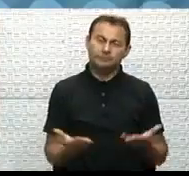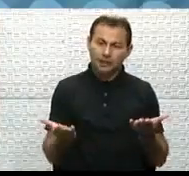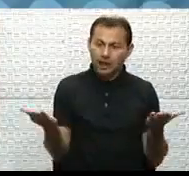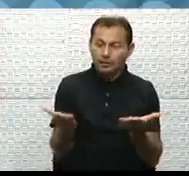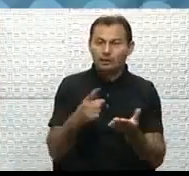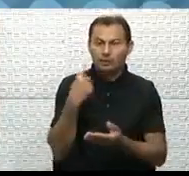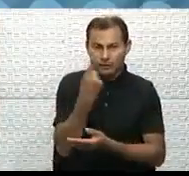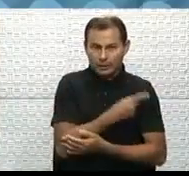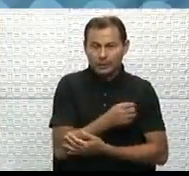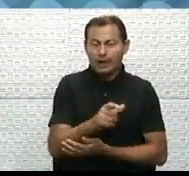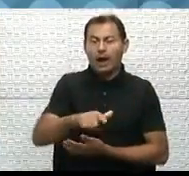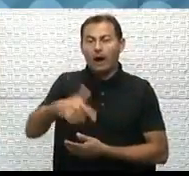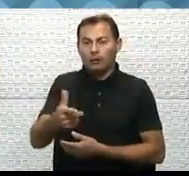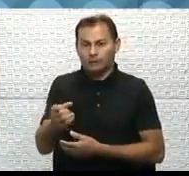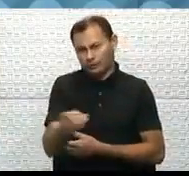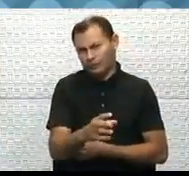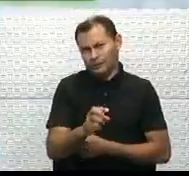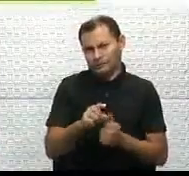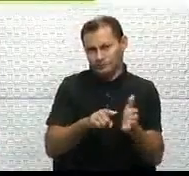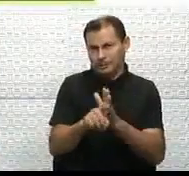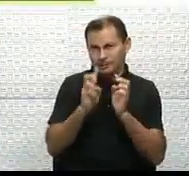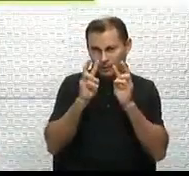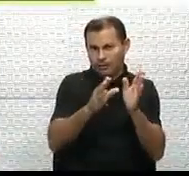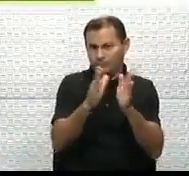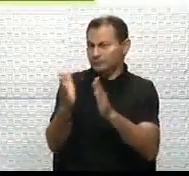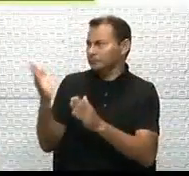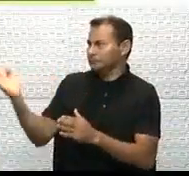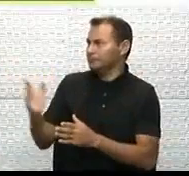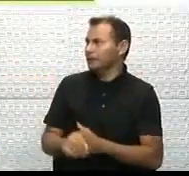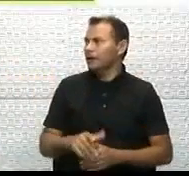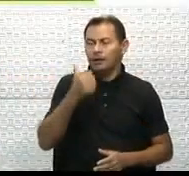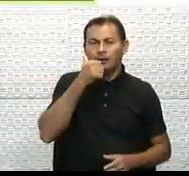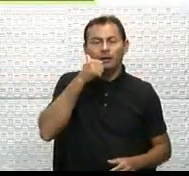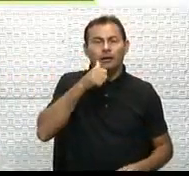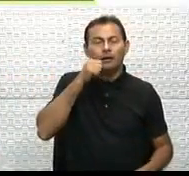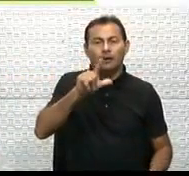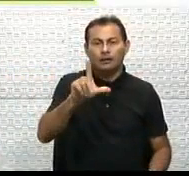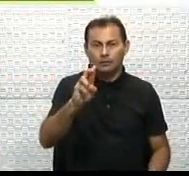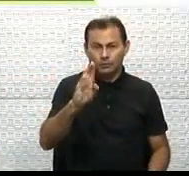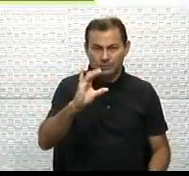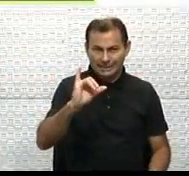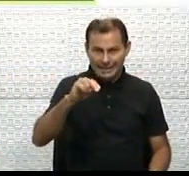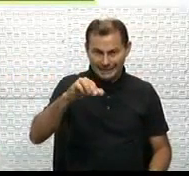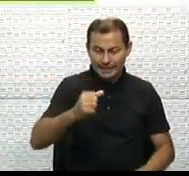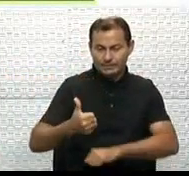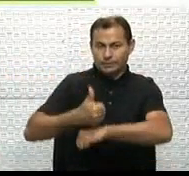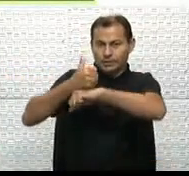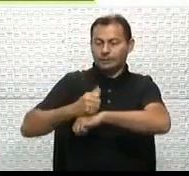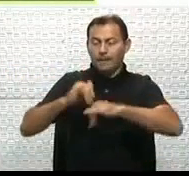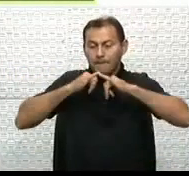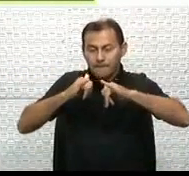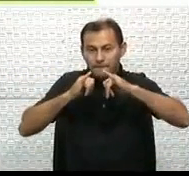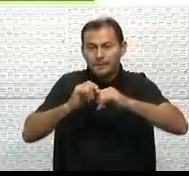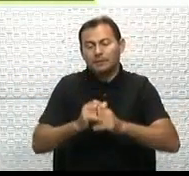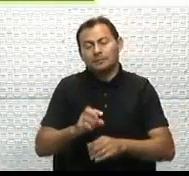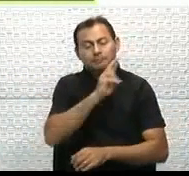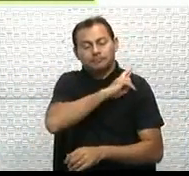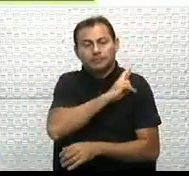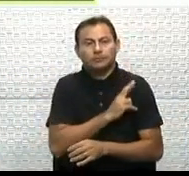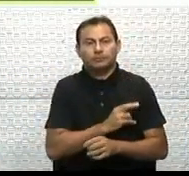Vamos agora a novas situações. Acompanhe no quadro. Luciane, uma profissional de marketing responsável pelo setor de vendas de uma